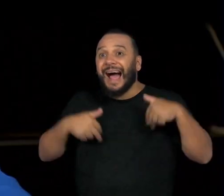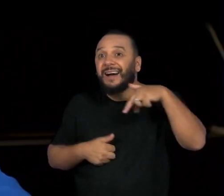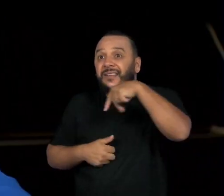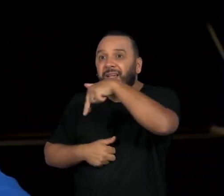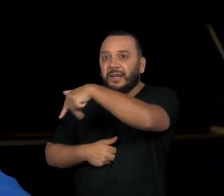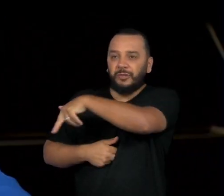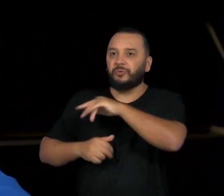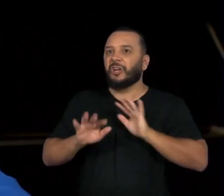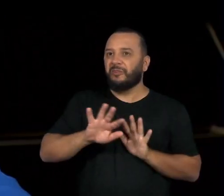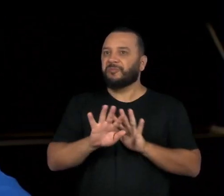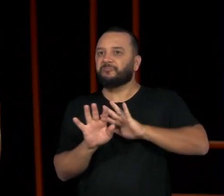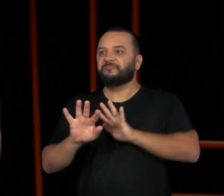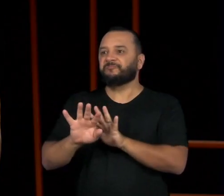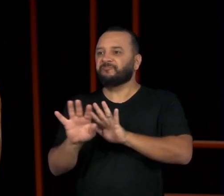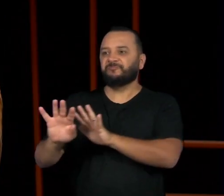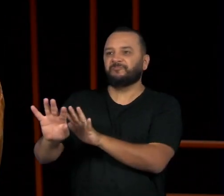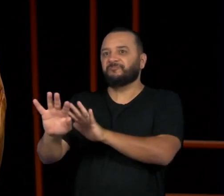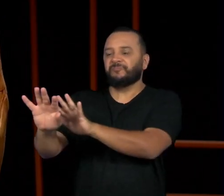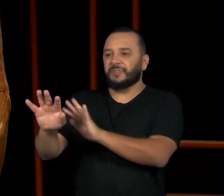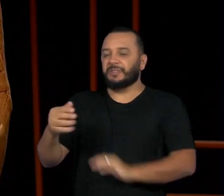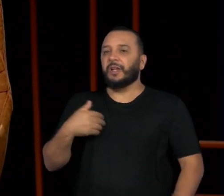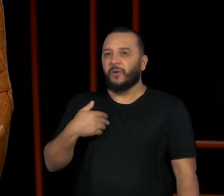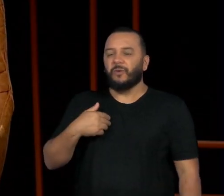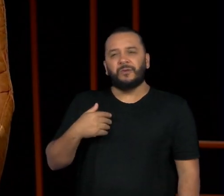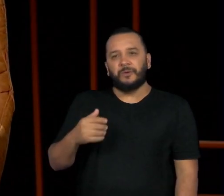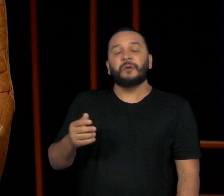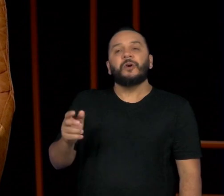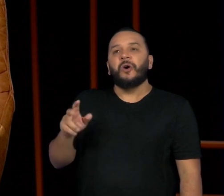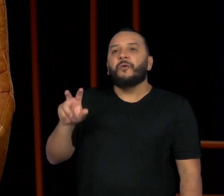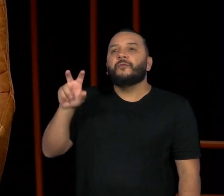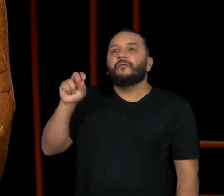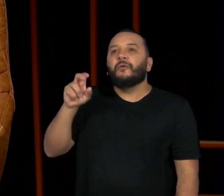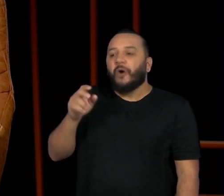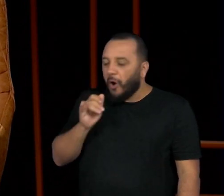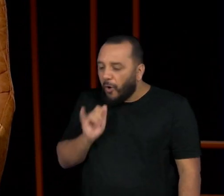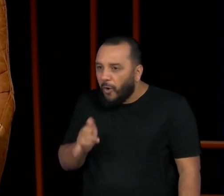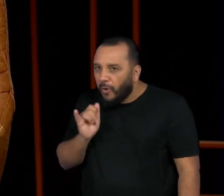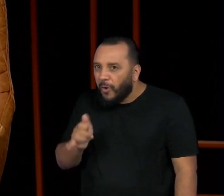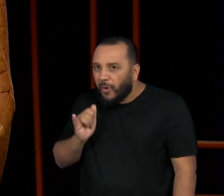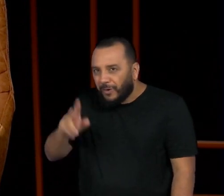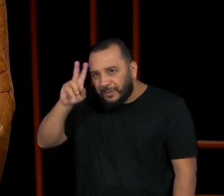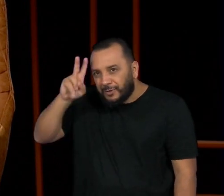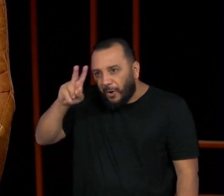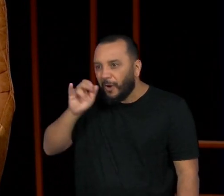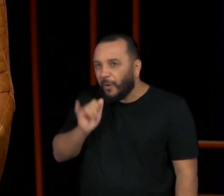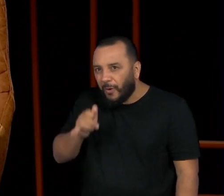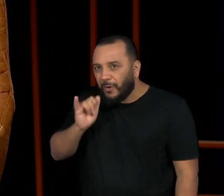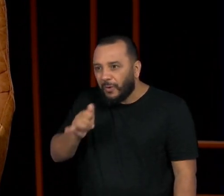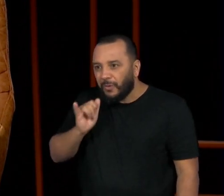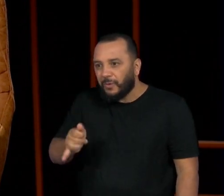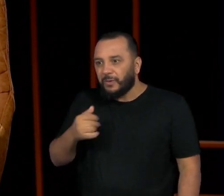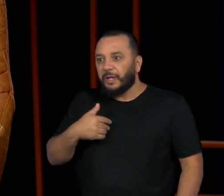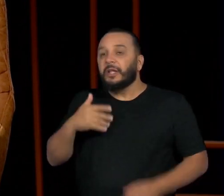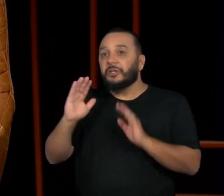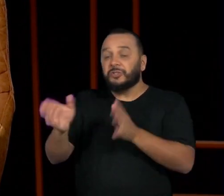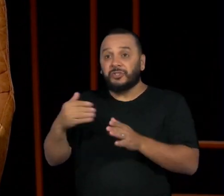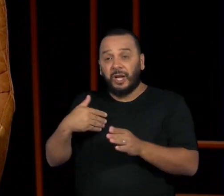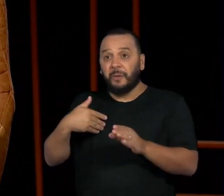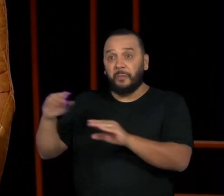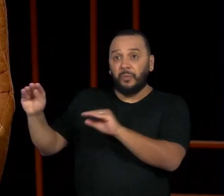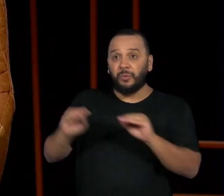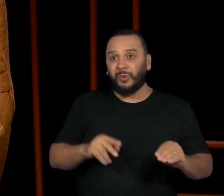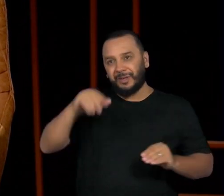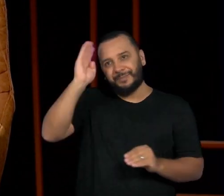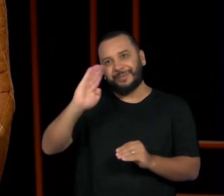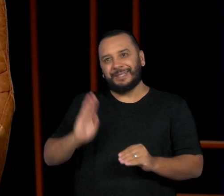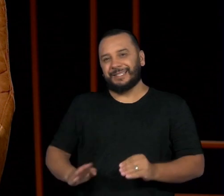França. E então eu cresci ouvindo muito essas histórias. E aí ela vem para o Brasil durante o período da Segunda Guerra Mundial de navio. Então